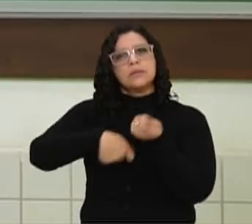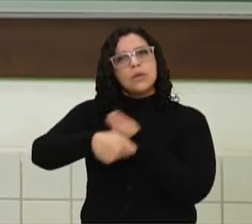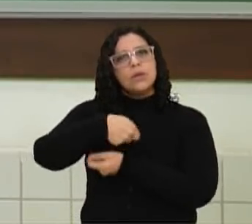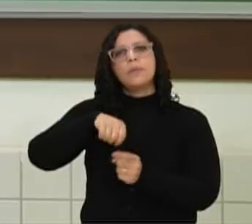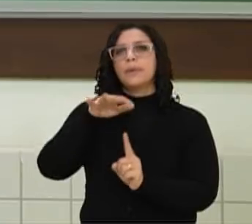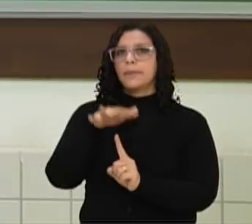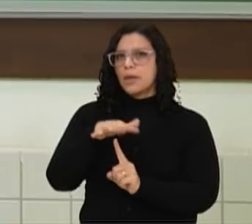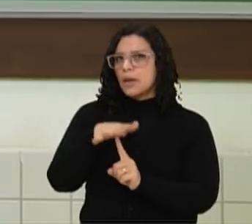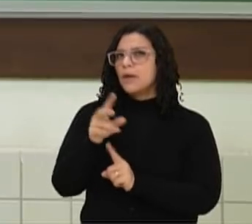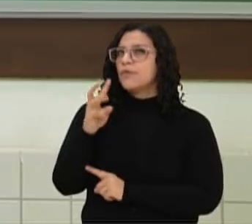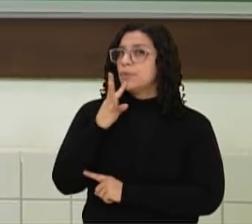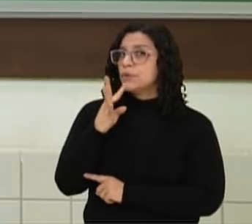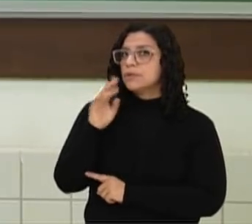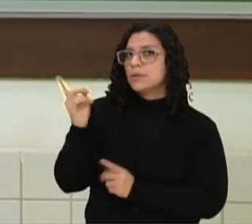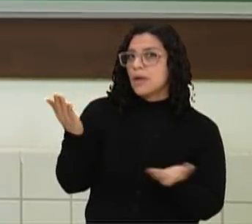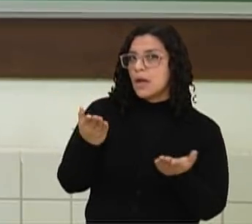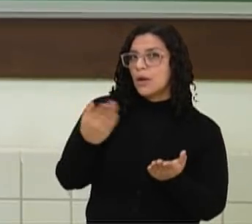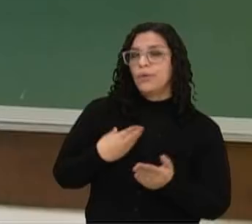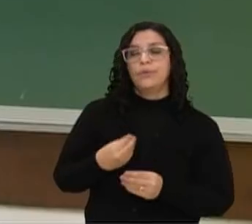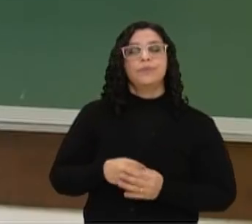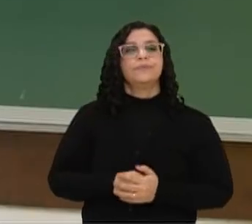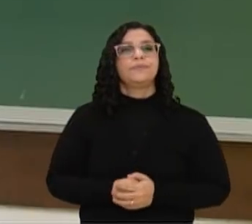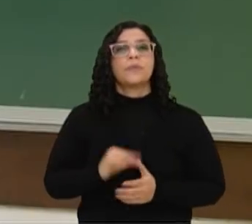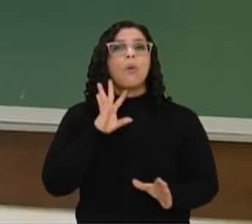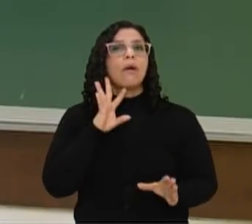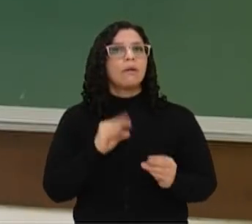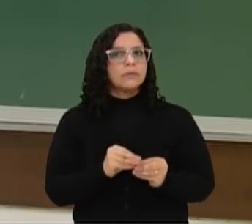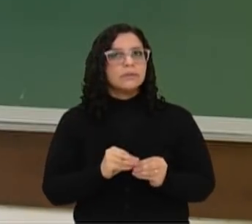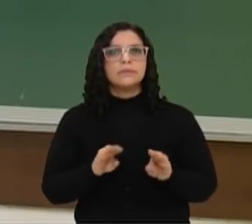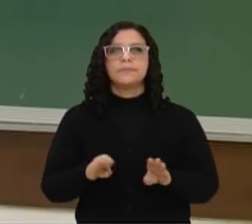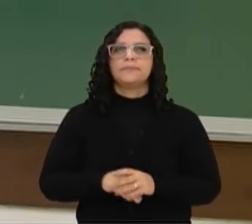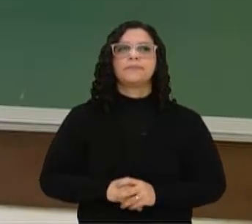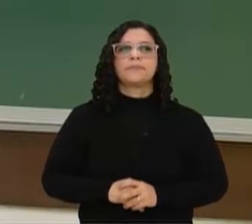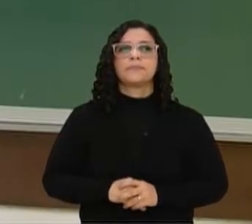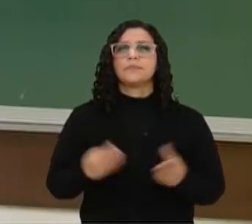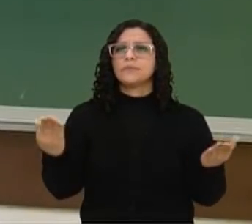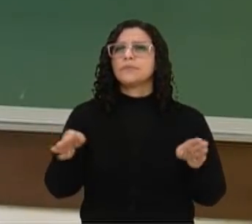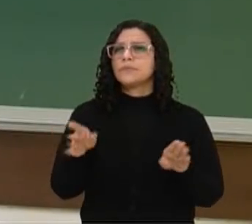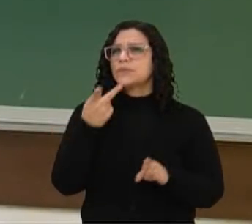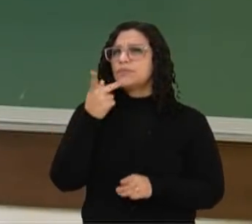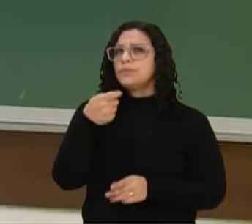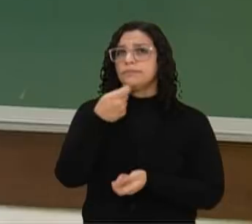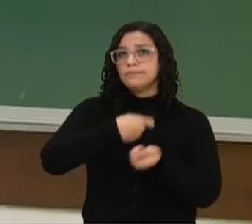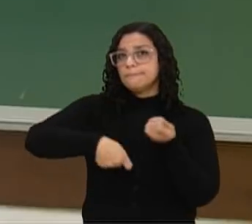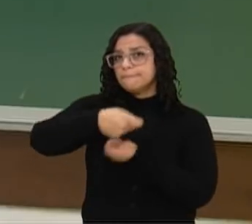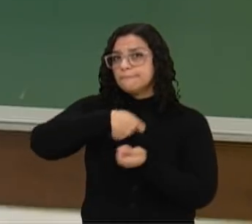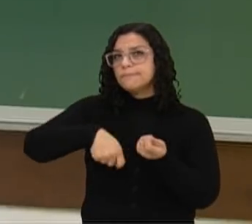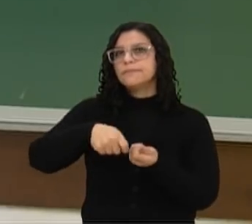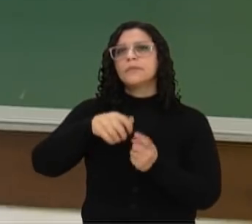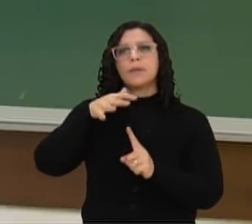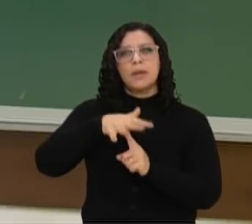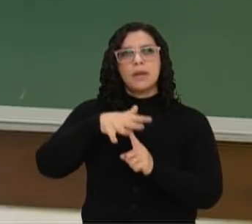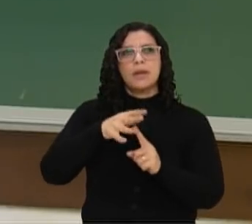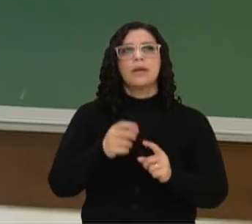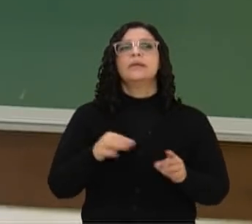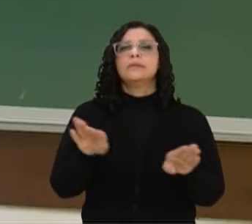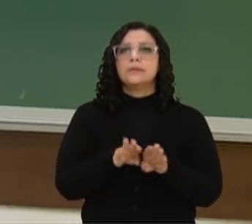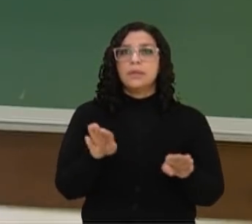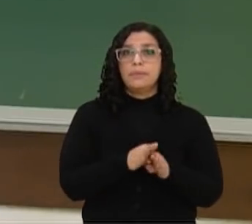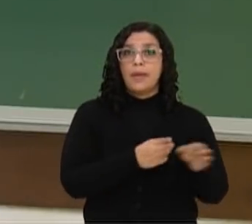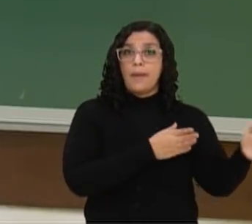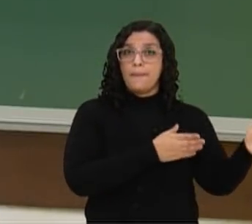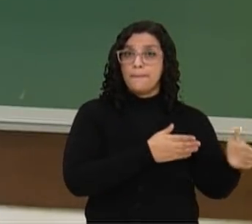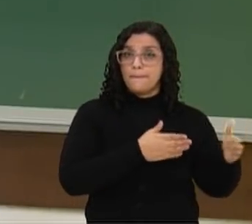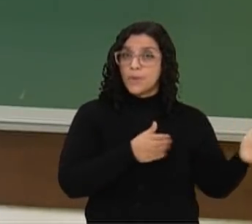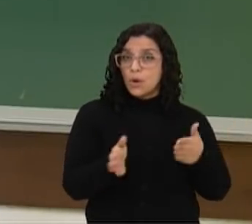Paraná? Então, vamos conhecer um pouquinho ali ou entender um pouquinho melhor. Quando eu penso nessa ideia ali de produção, circulação e consumo de